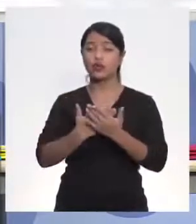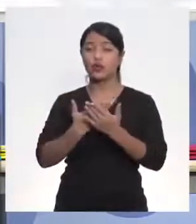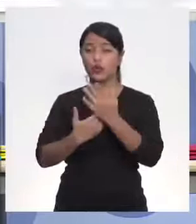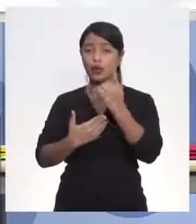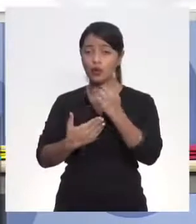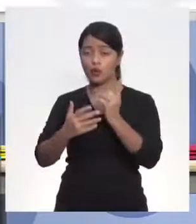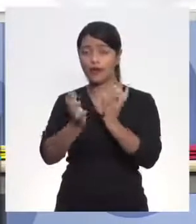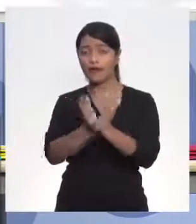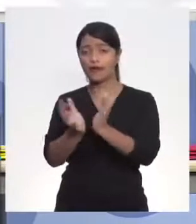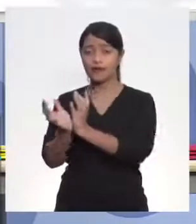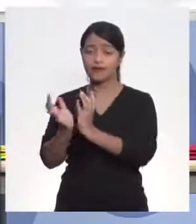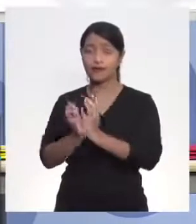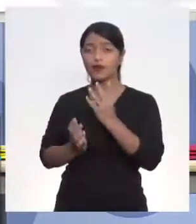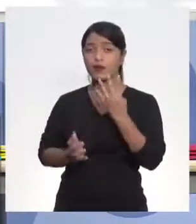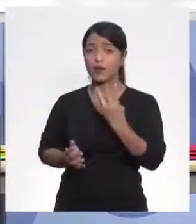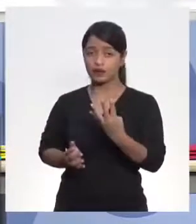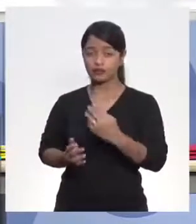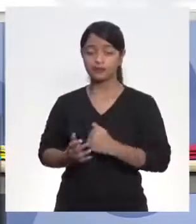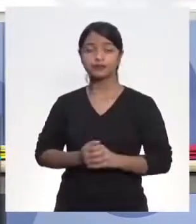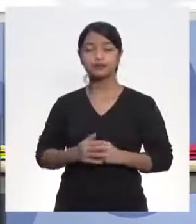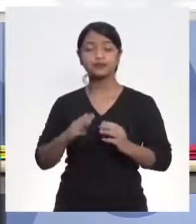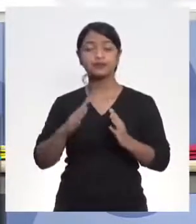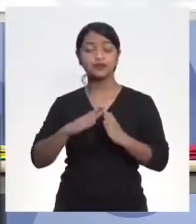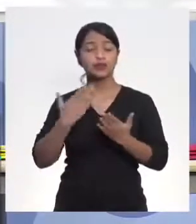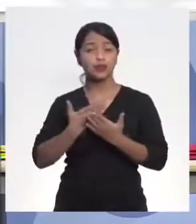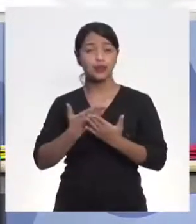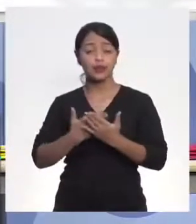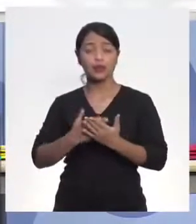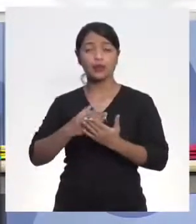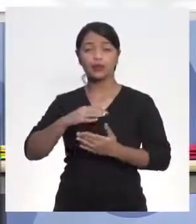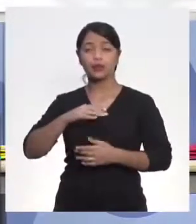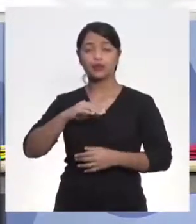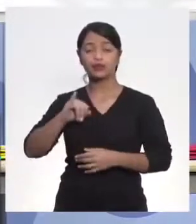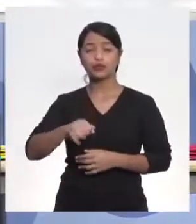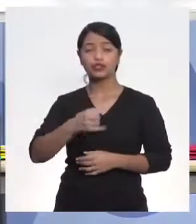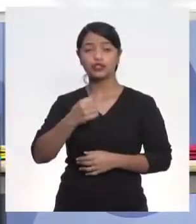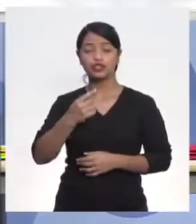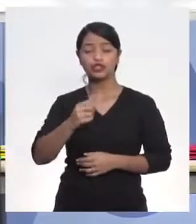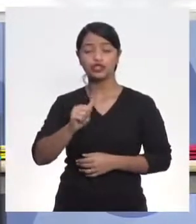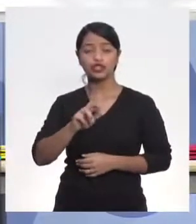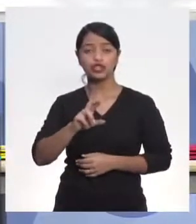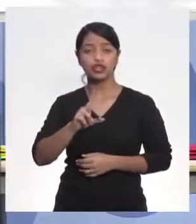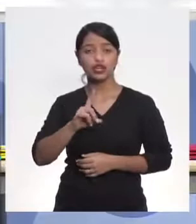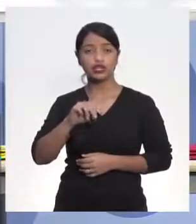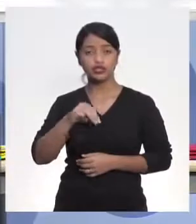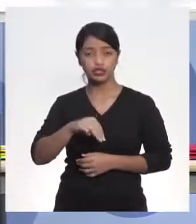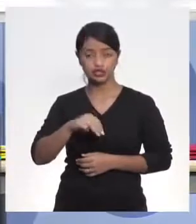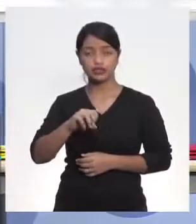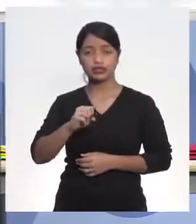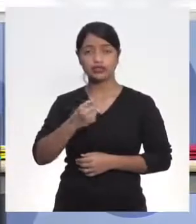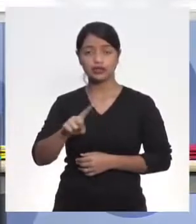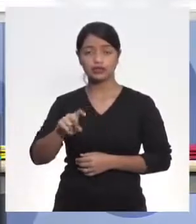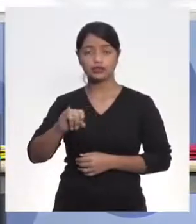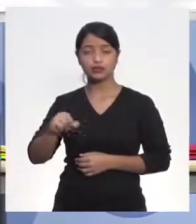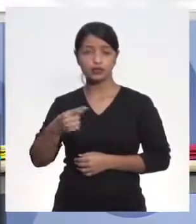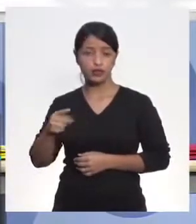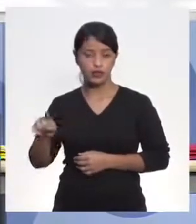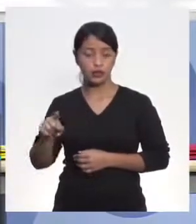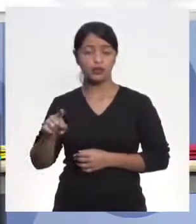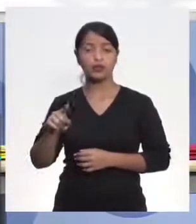Jonas. A Escola Jardim São João, com o professor Rodrigo da